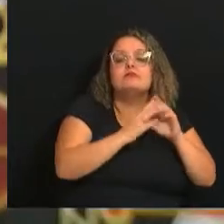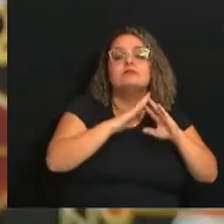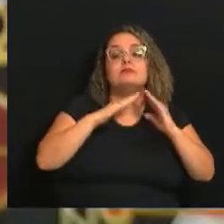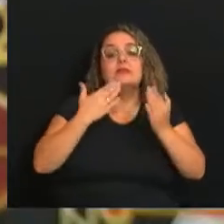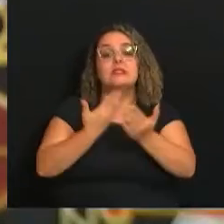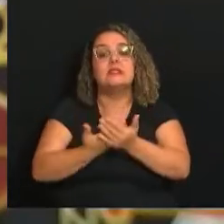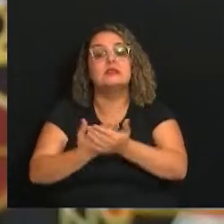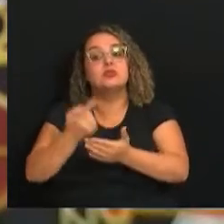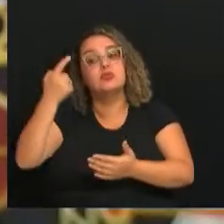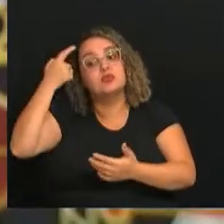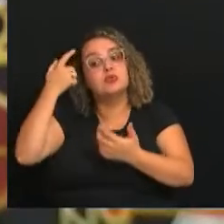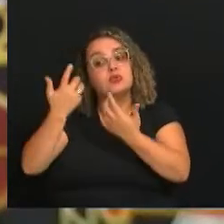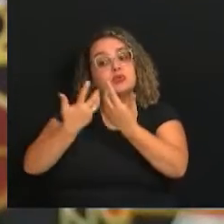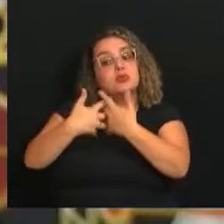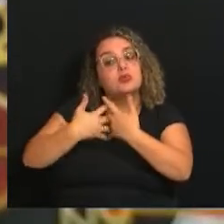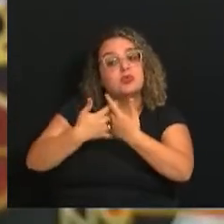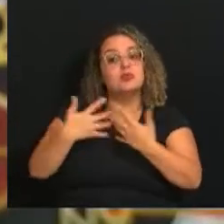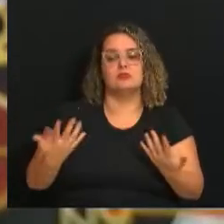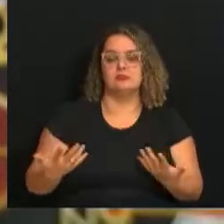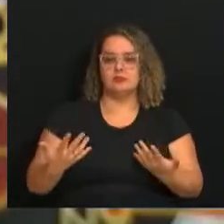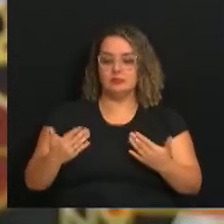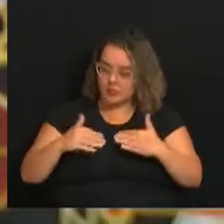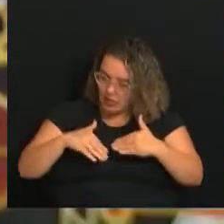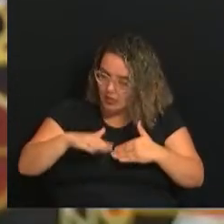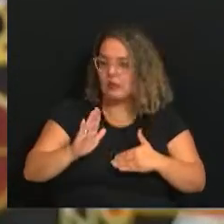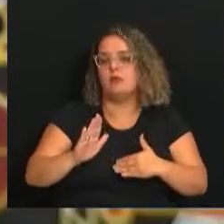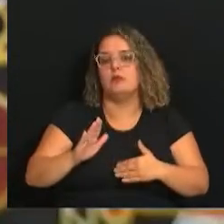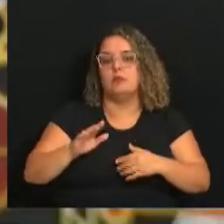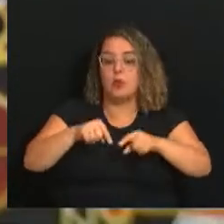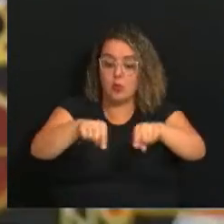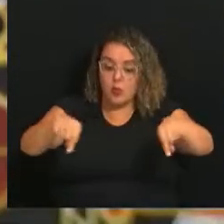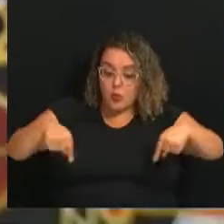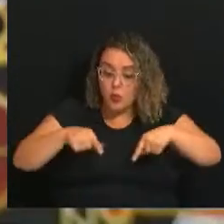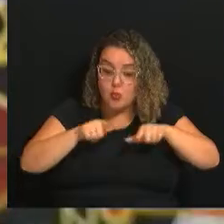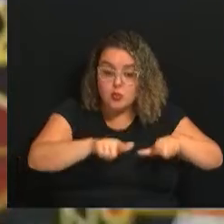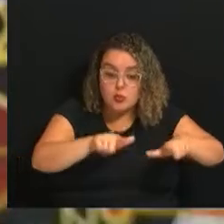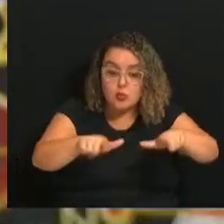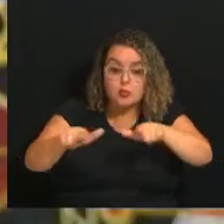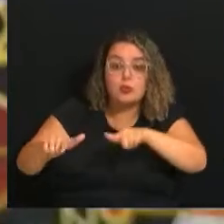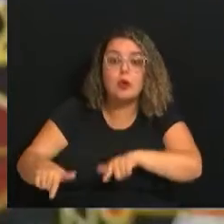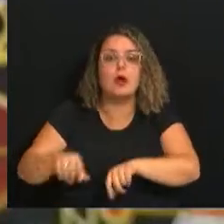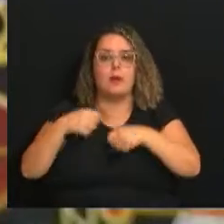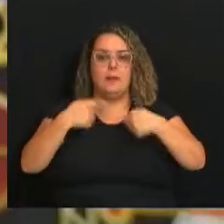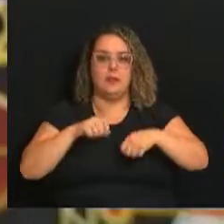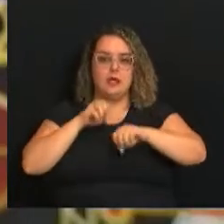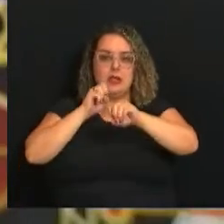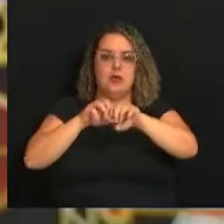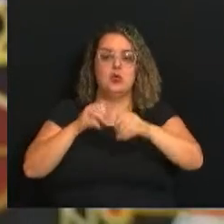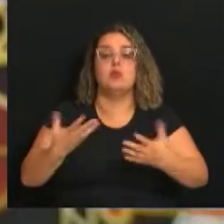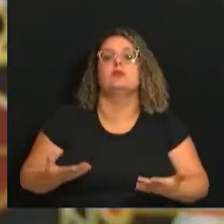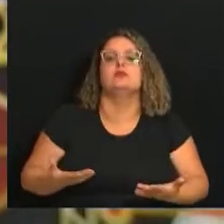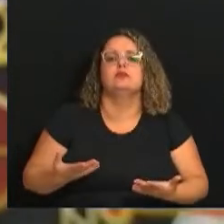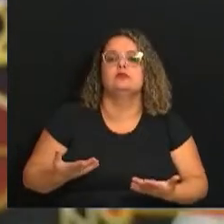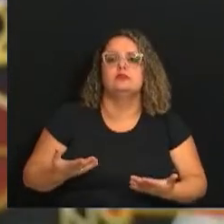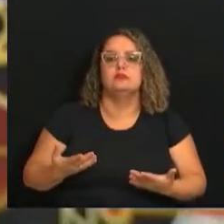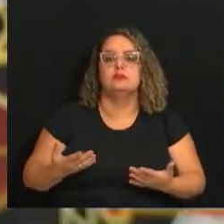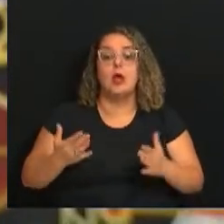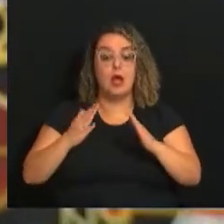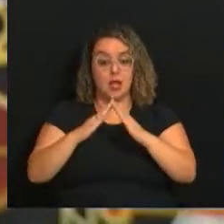a participação e a colaboração de vocês, né? E a gente está muito honrado com tudo que está acontecendo, Gabriel, e tem